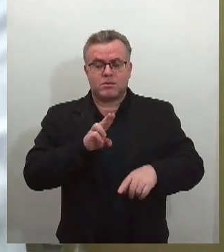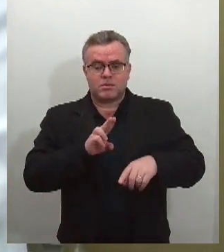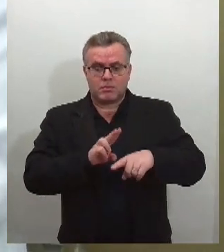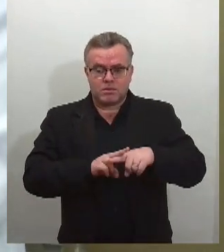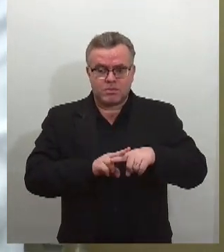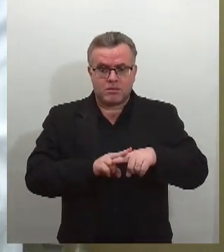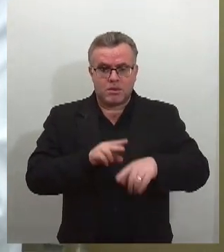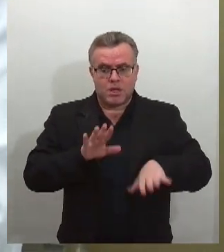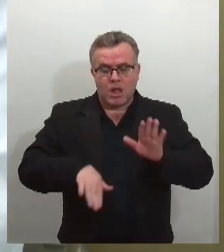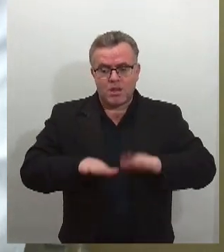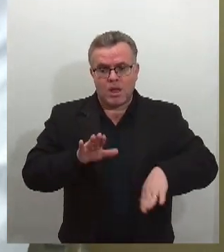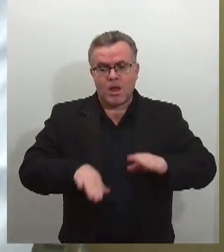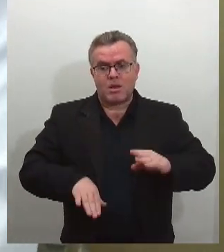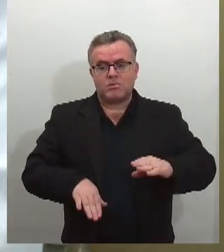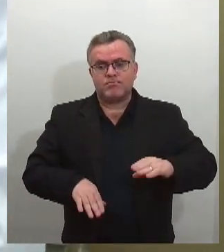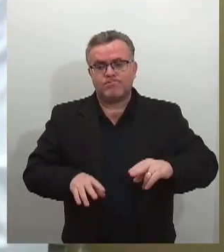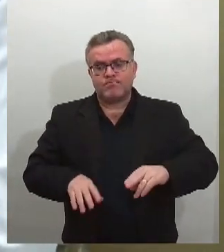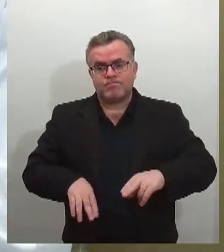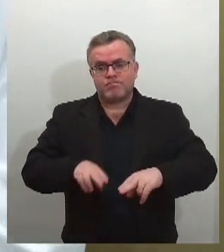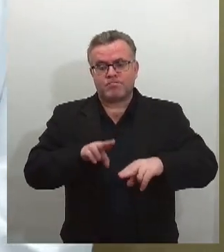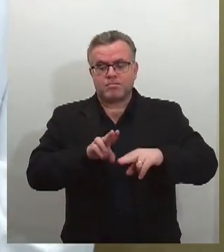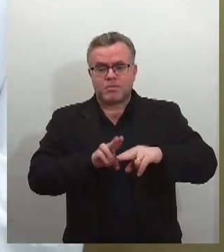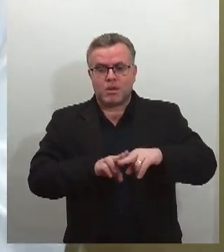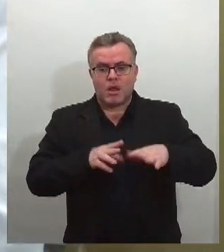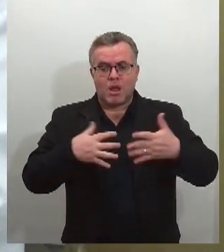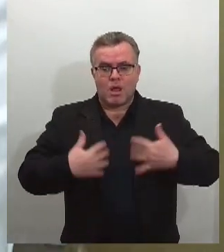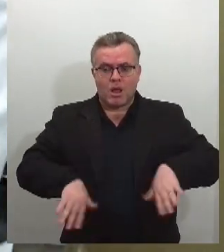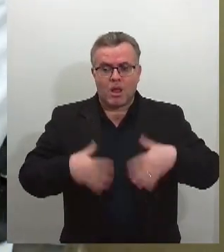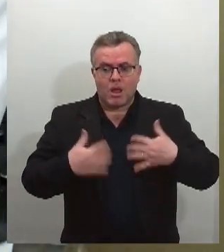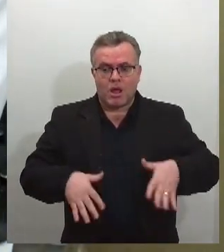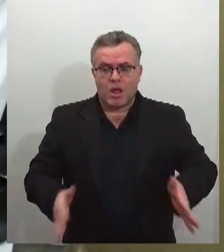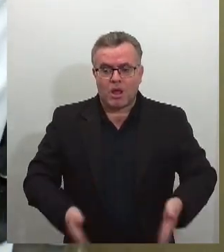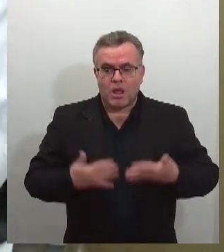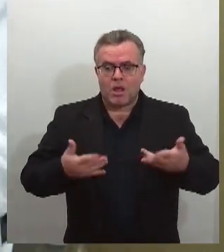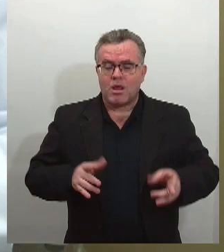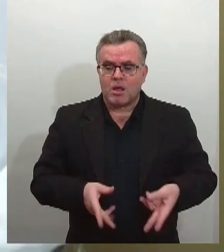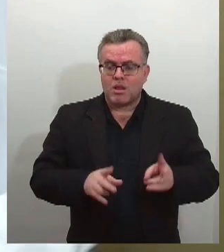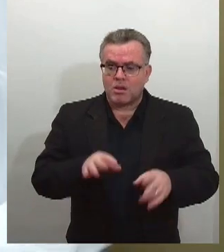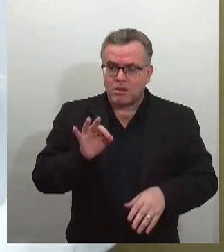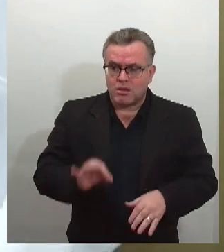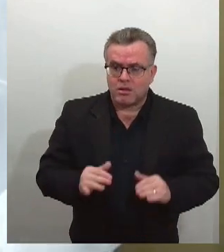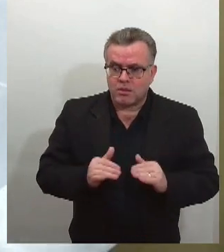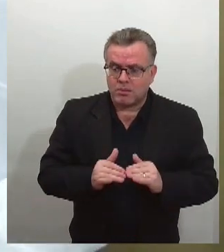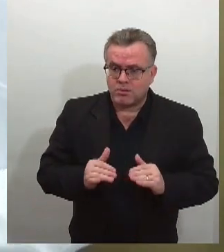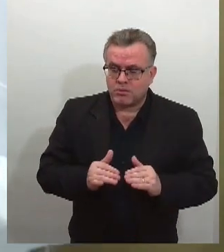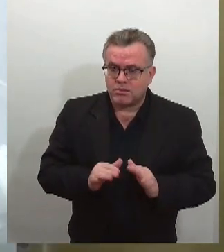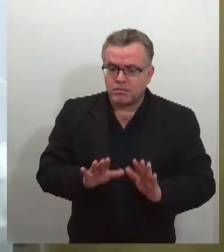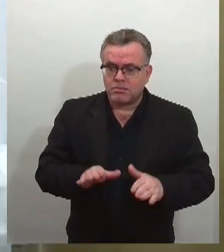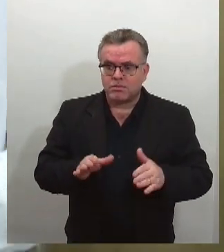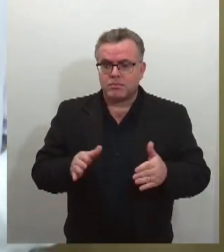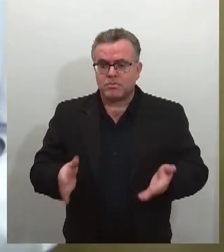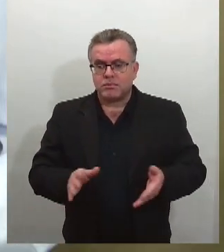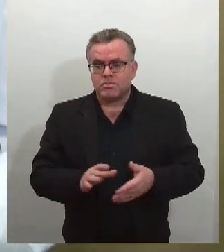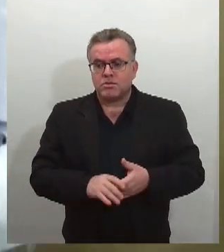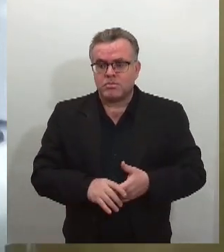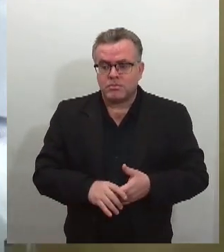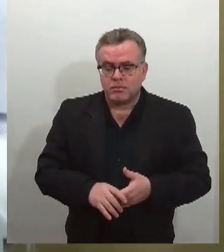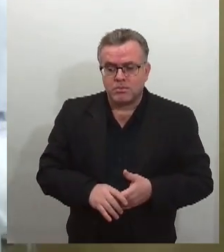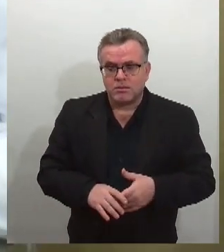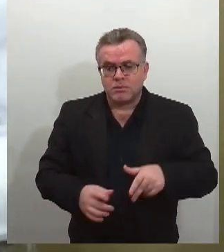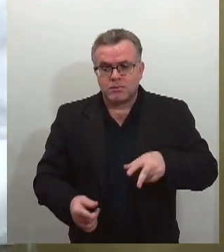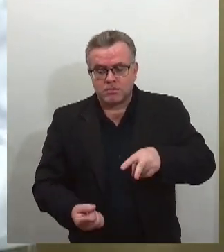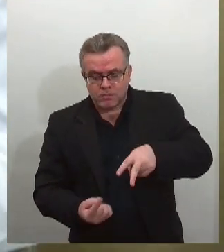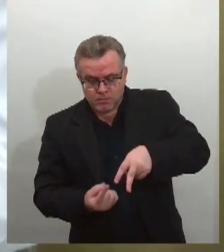ouvindo, né, ah, colocar a perna para cima para ativar a circulação, isso é válido também? Veja bem, nas veias, principalmente para quem tem